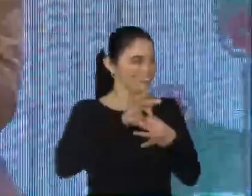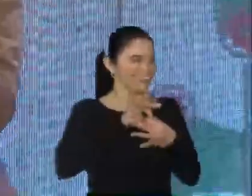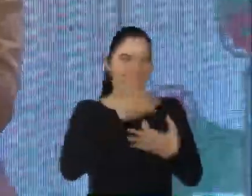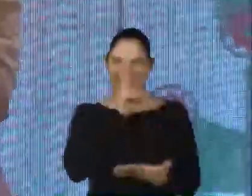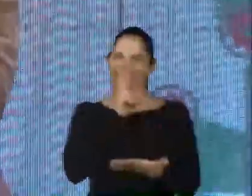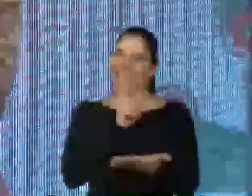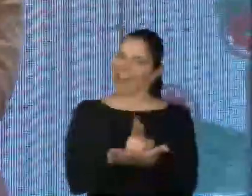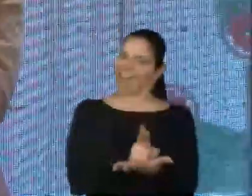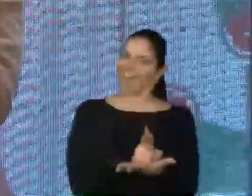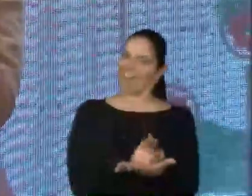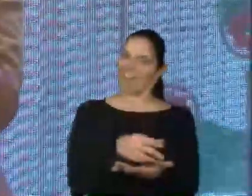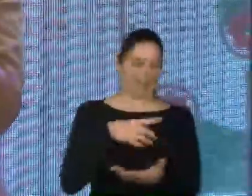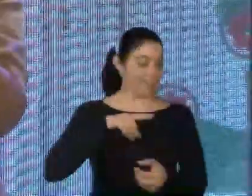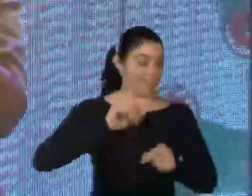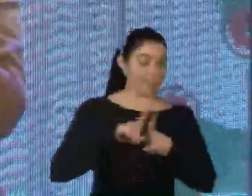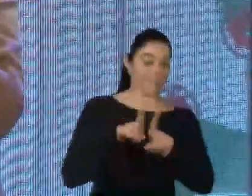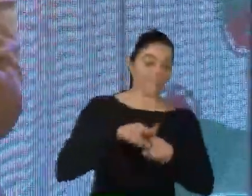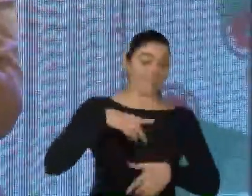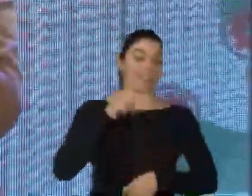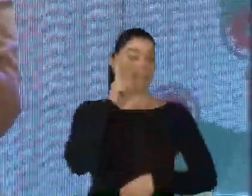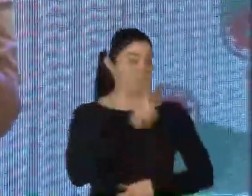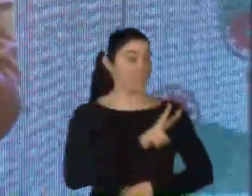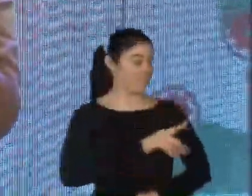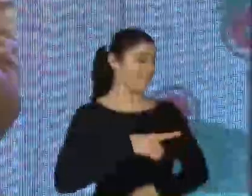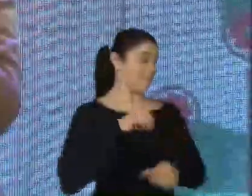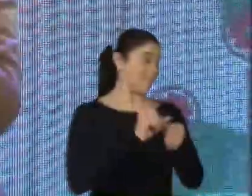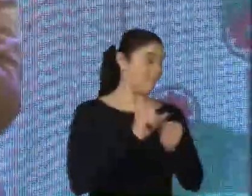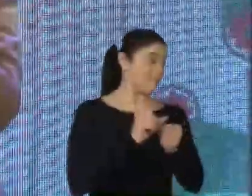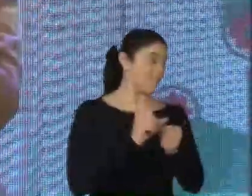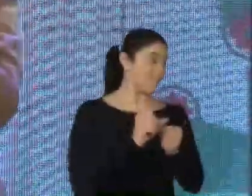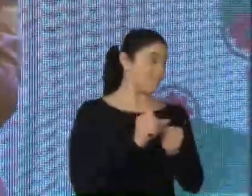real. E aí, sim, a gente pode estar